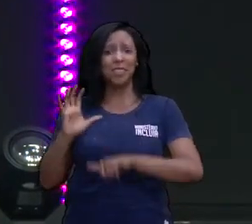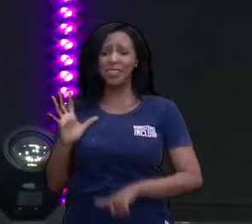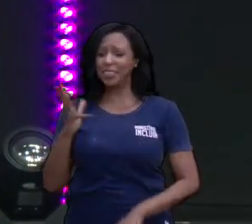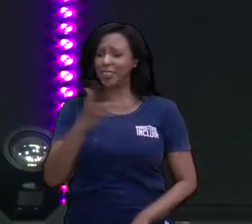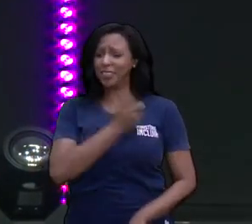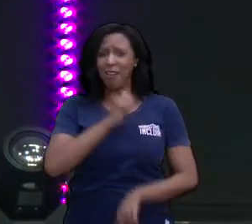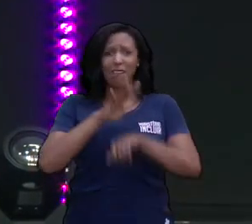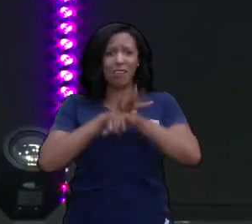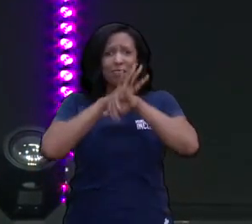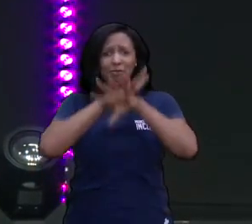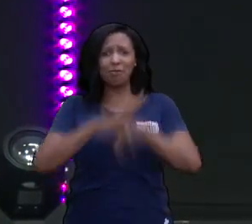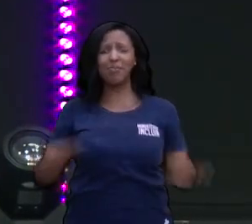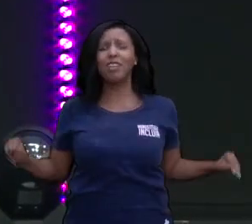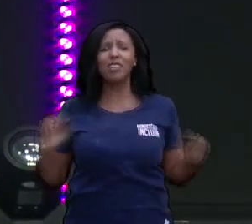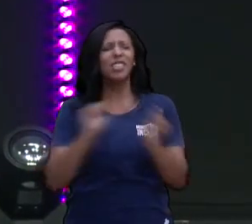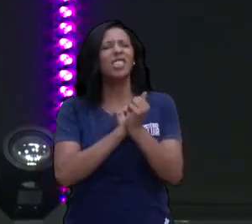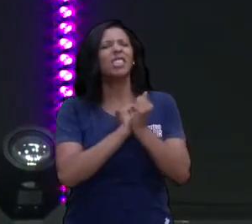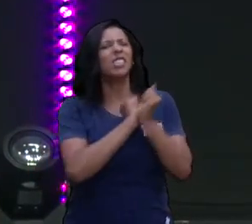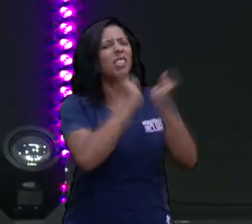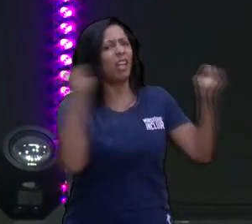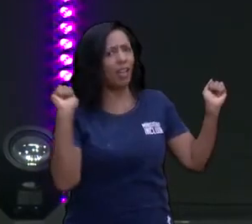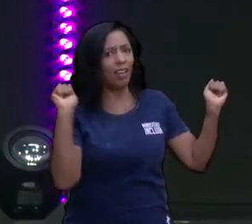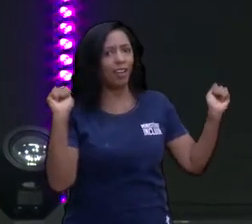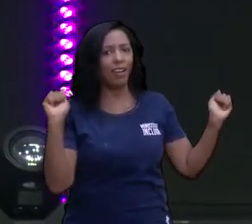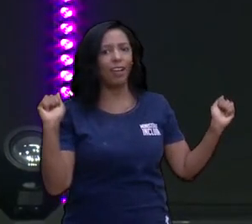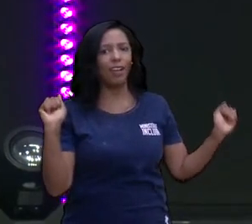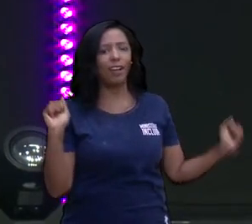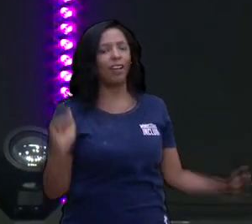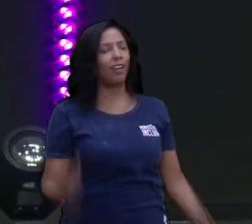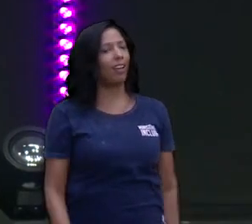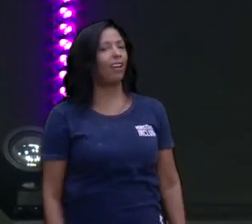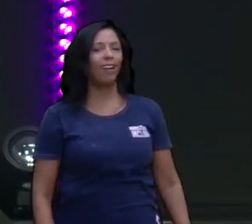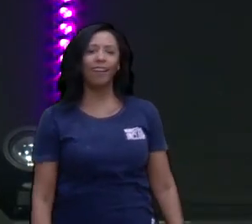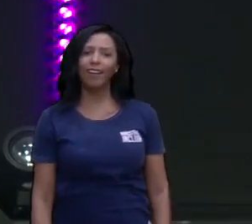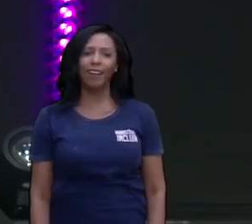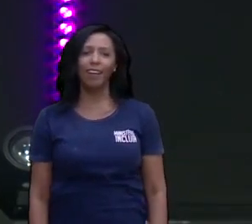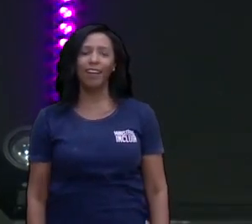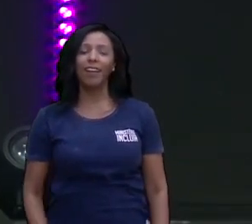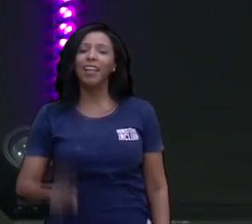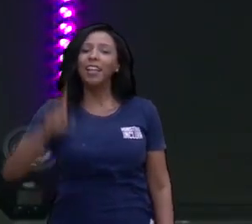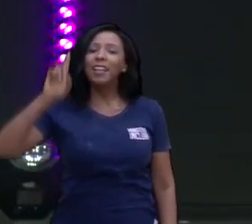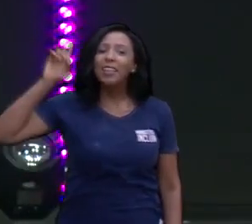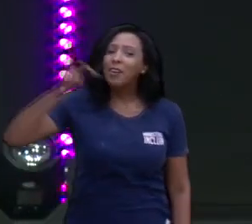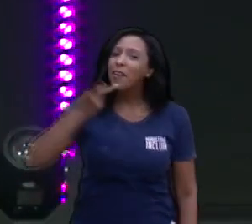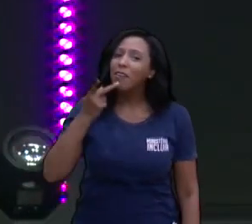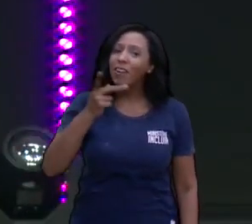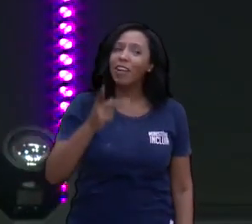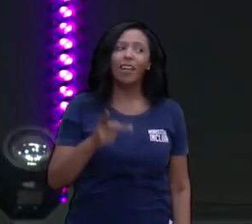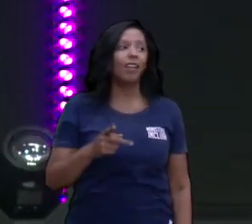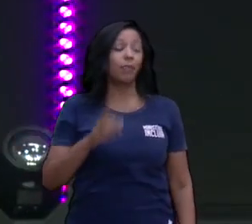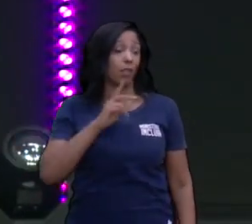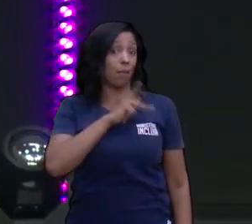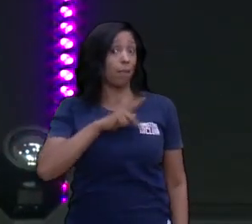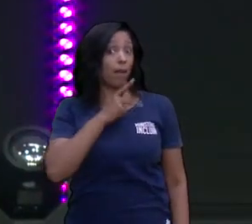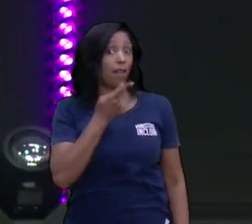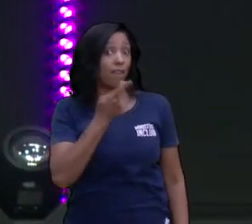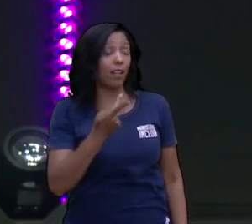liberta e a querido ele fala vote também o escudo da Fé